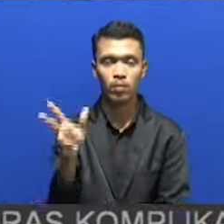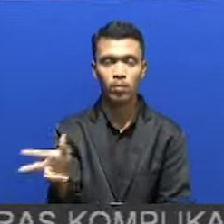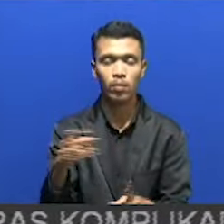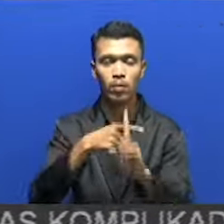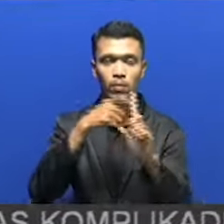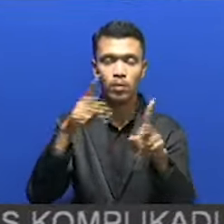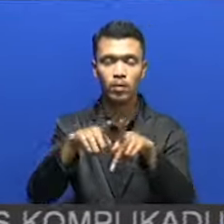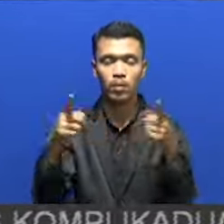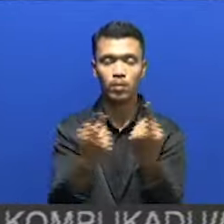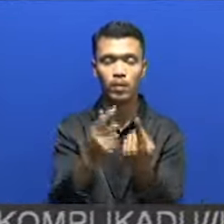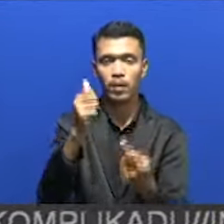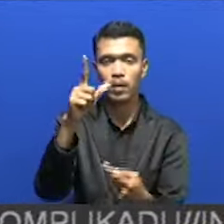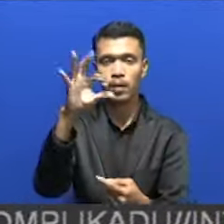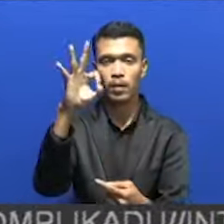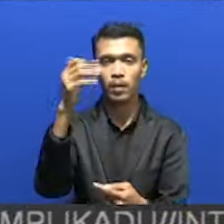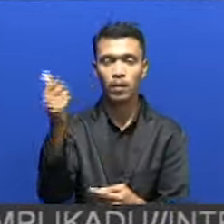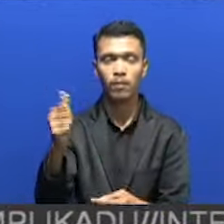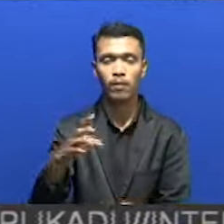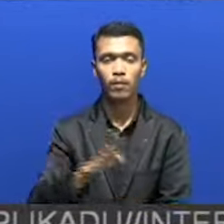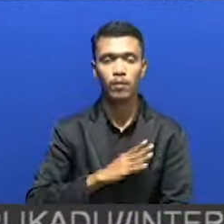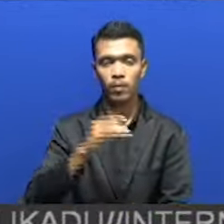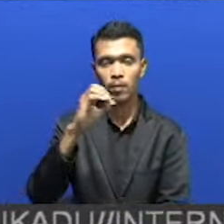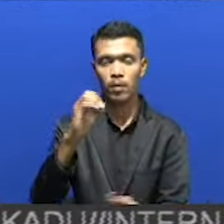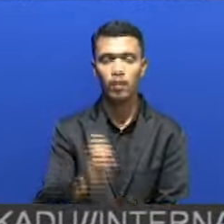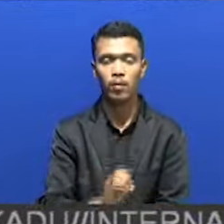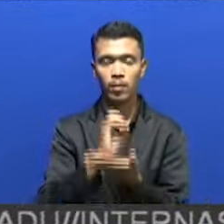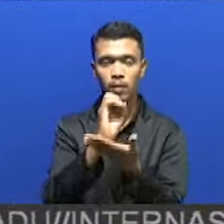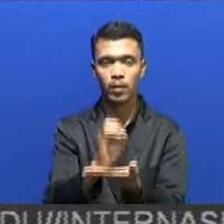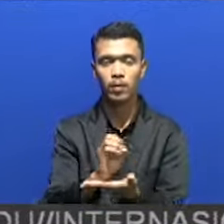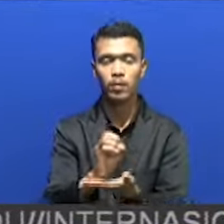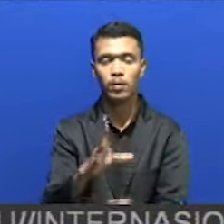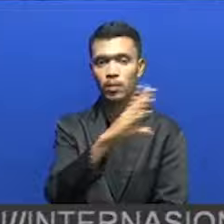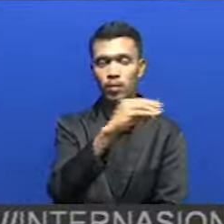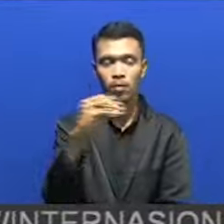Companhia Alfa Bobonaro, Charlie Oekusi, no Bravo